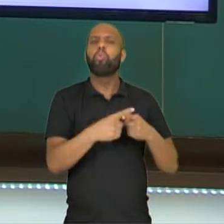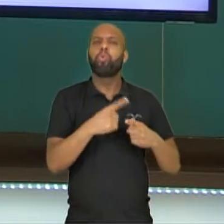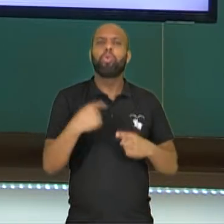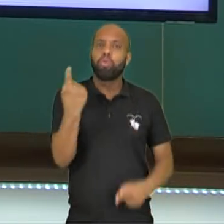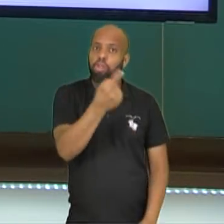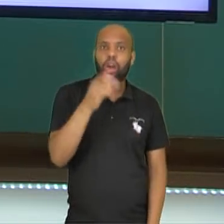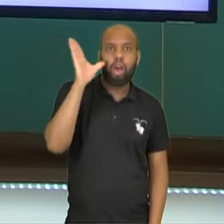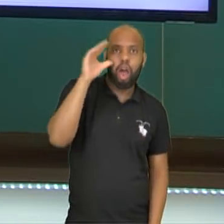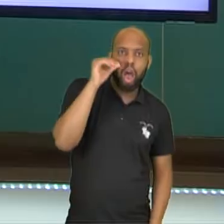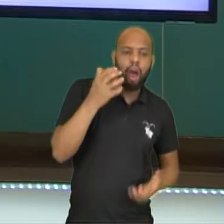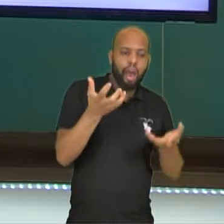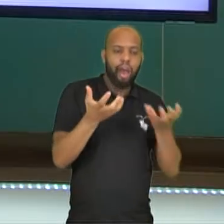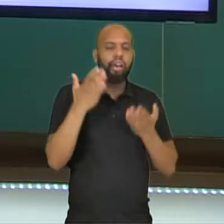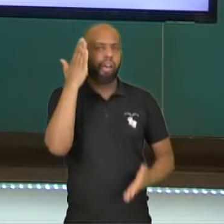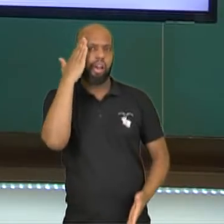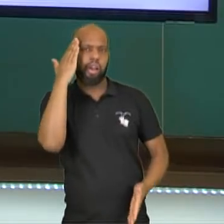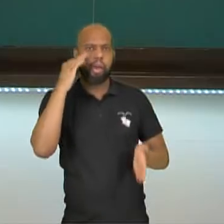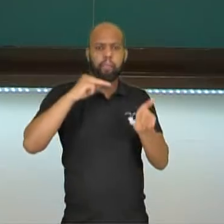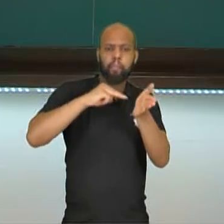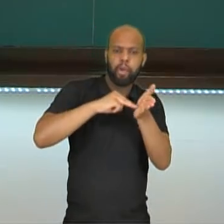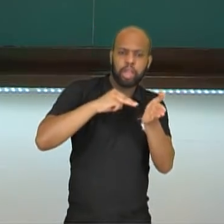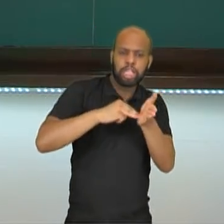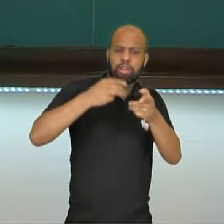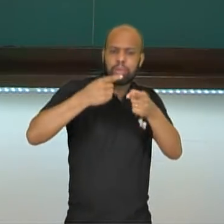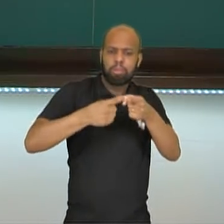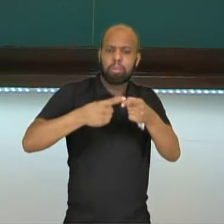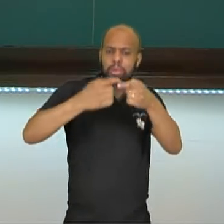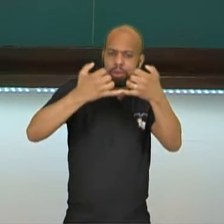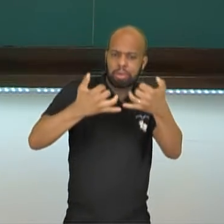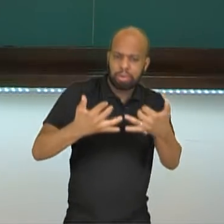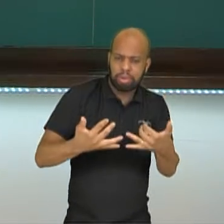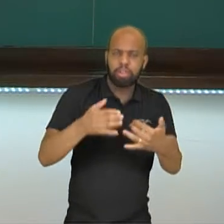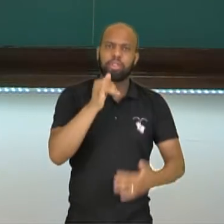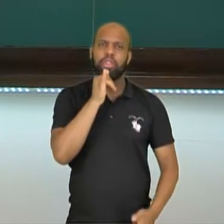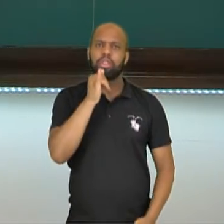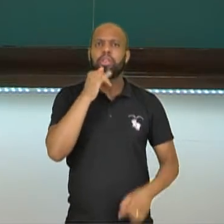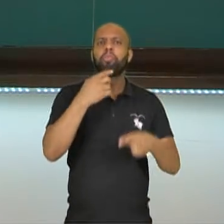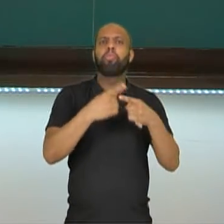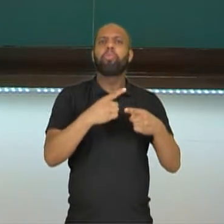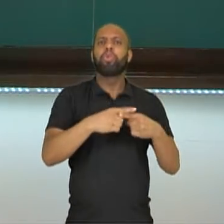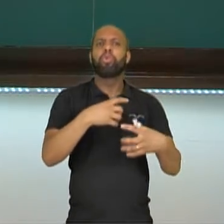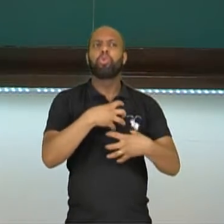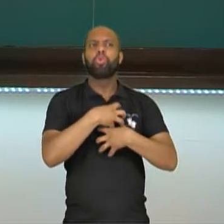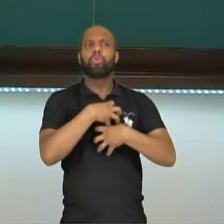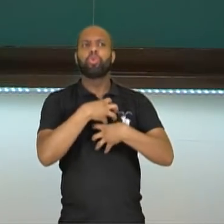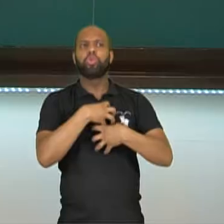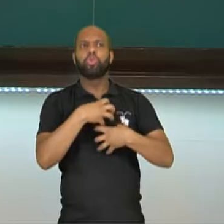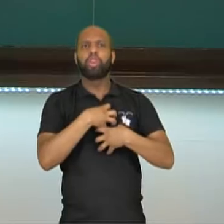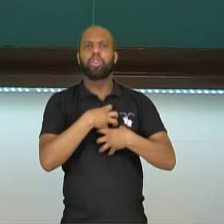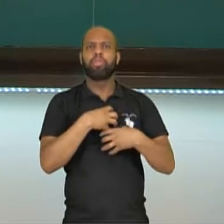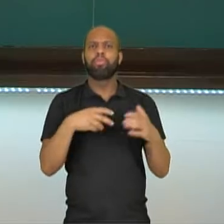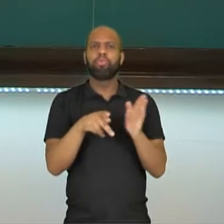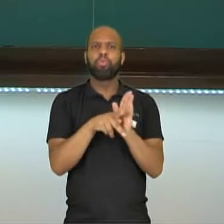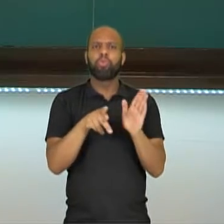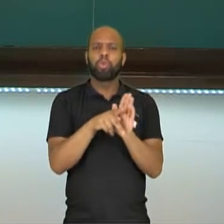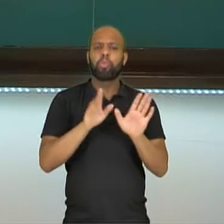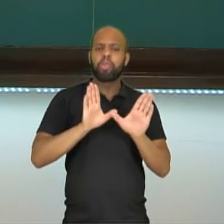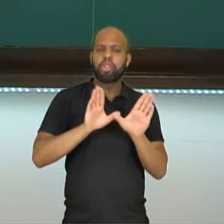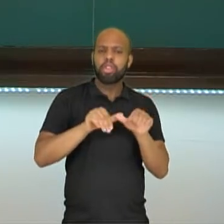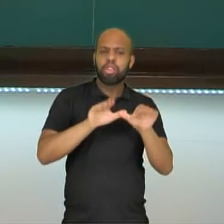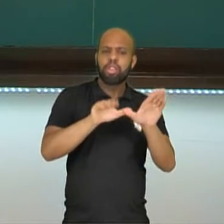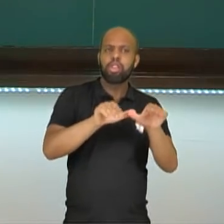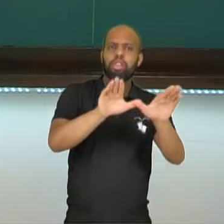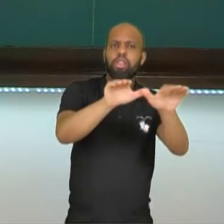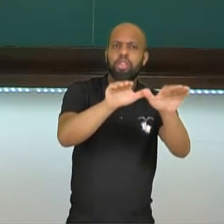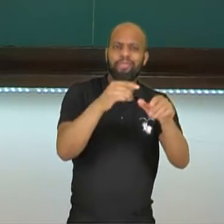queremos saber o porquê das coisas. Por que, por exemplo, o voo em um certo formato, por exemplo, o formato delta das aves, né? O